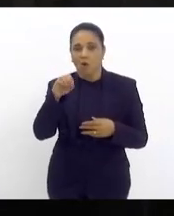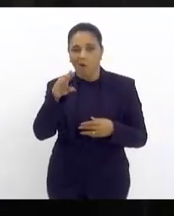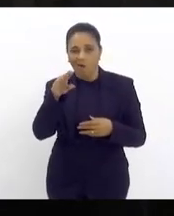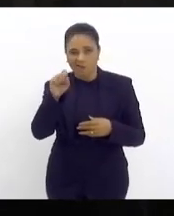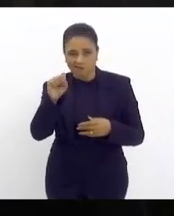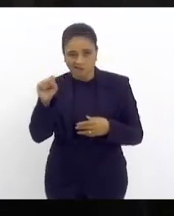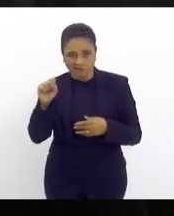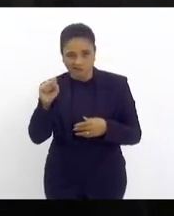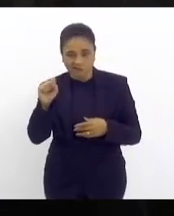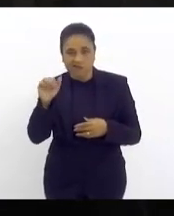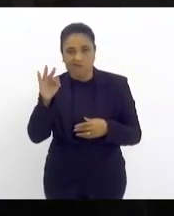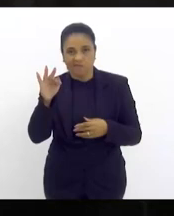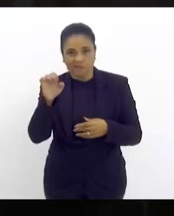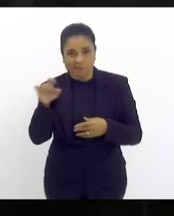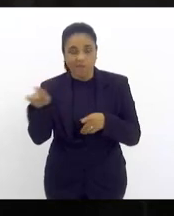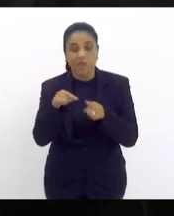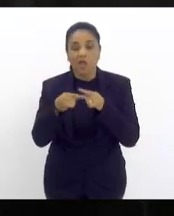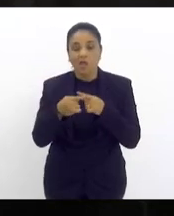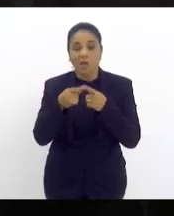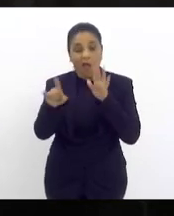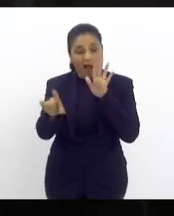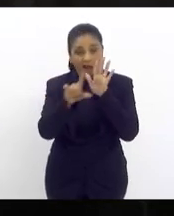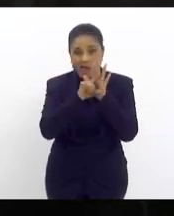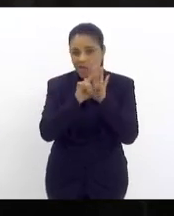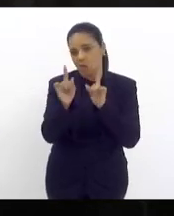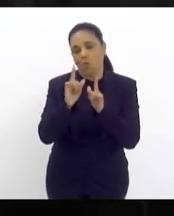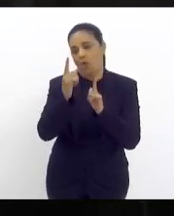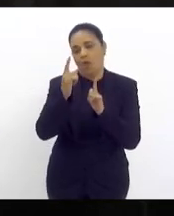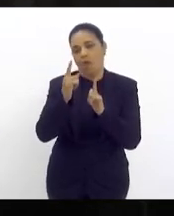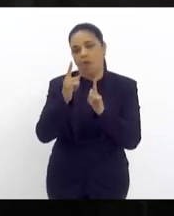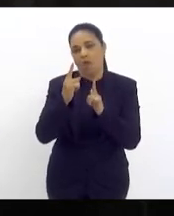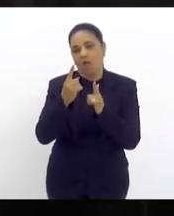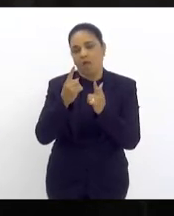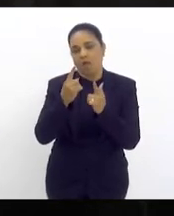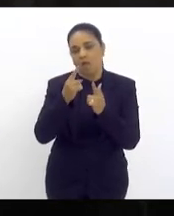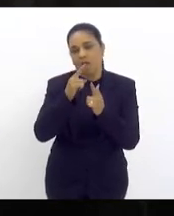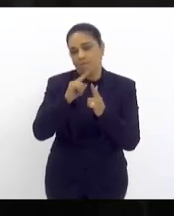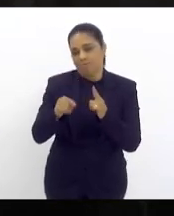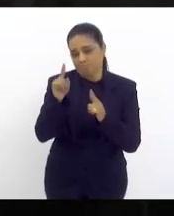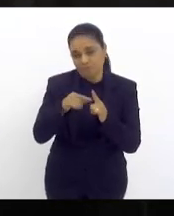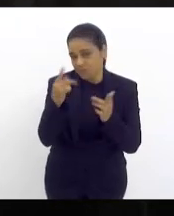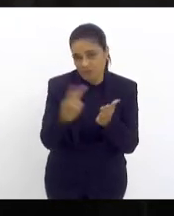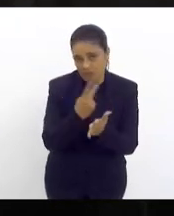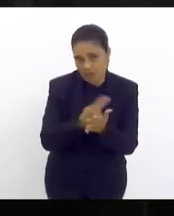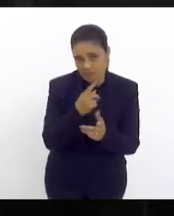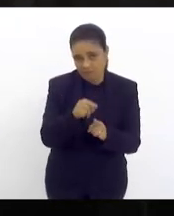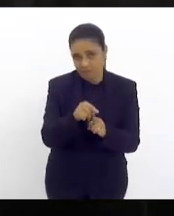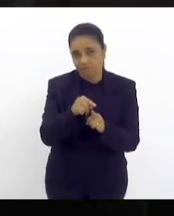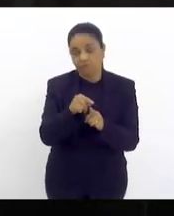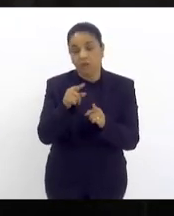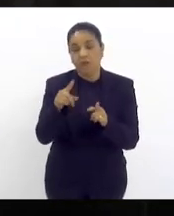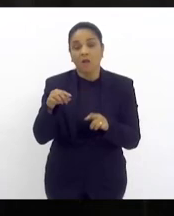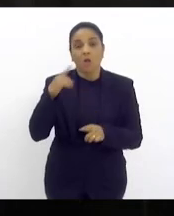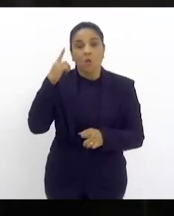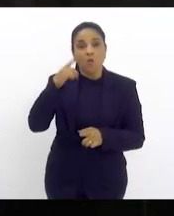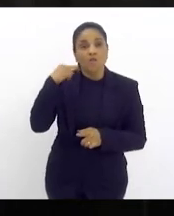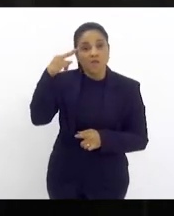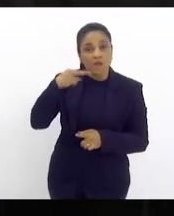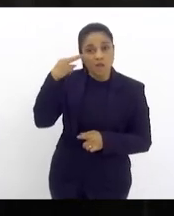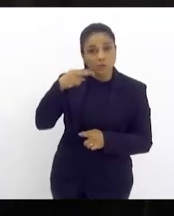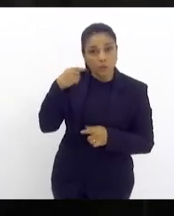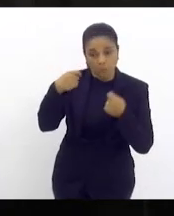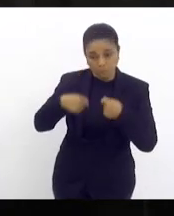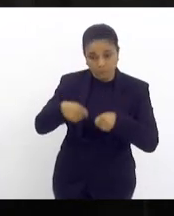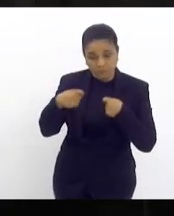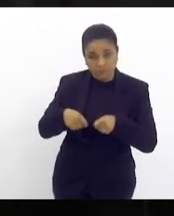apresentei que essa lei não é inconstitucional por alguns motivos primeiro que cabe aos vereadores legisla sobre